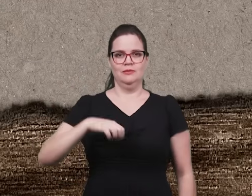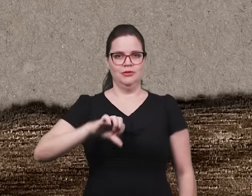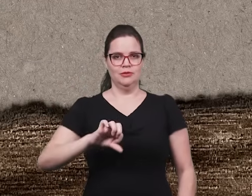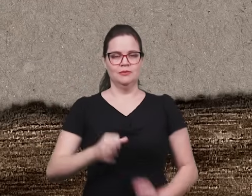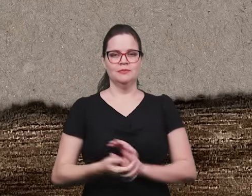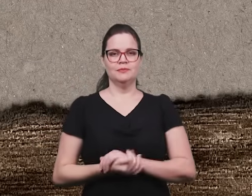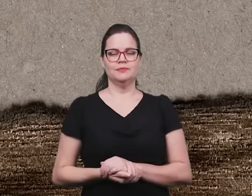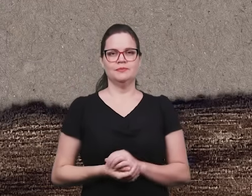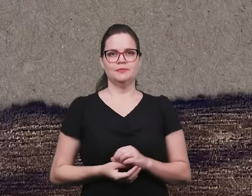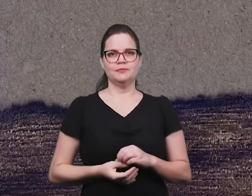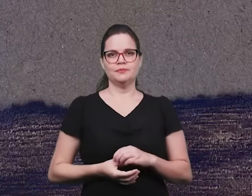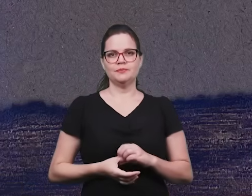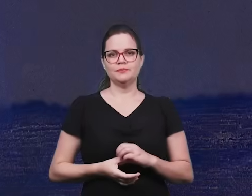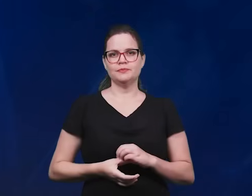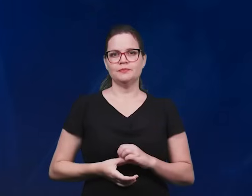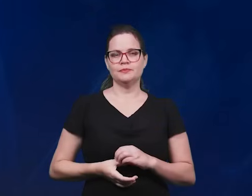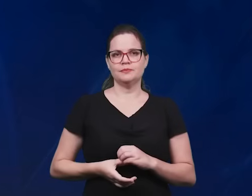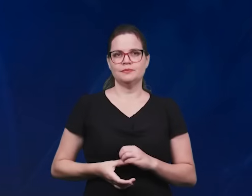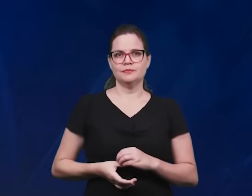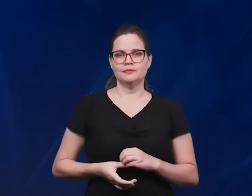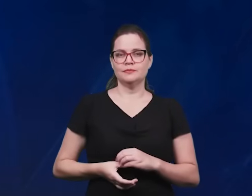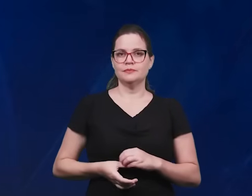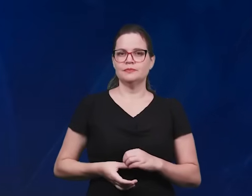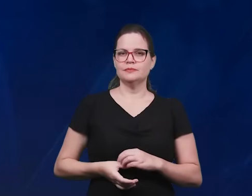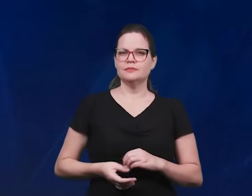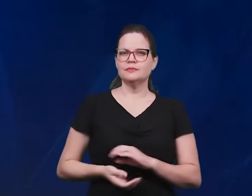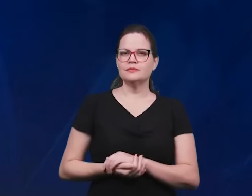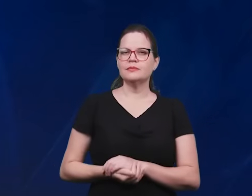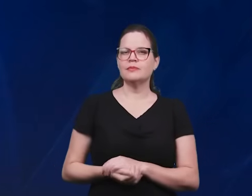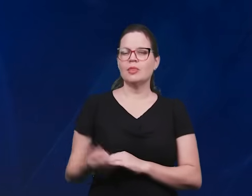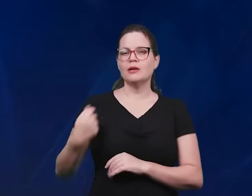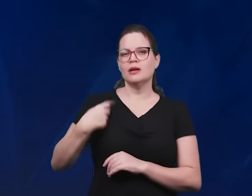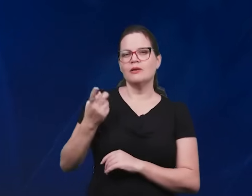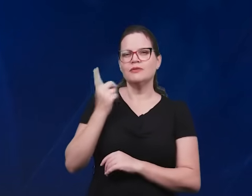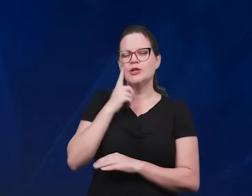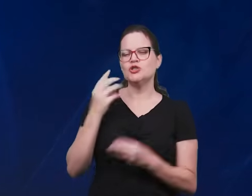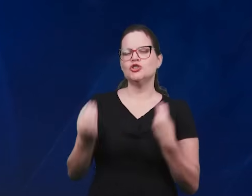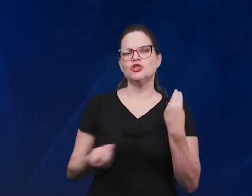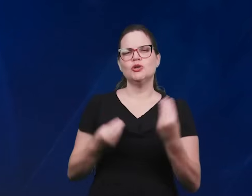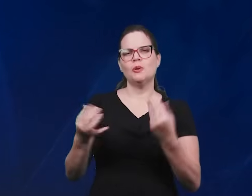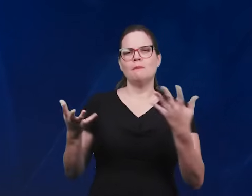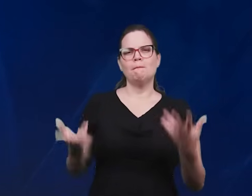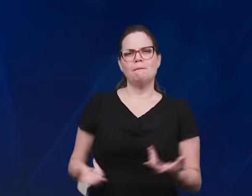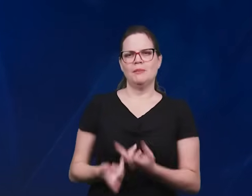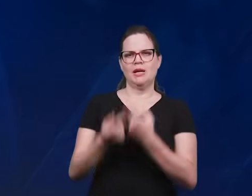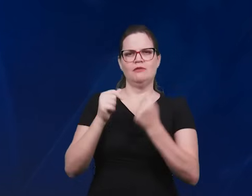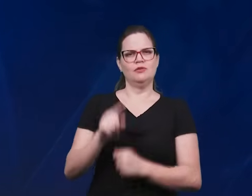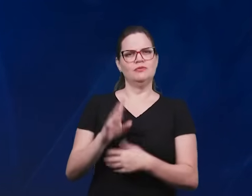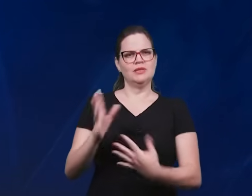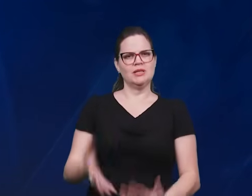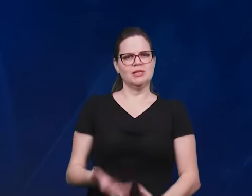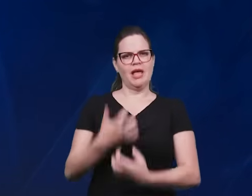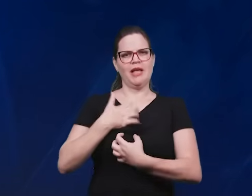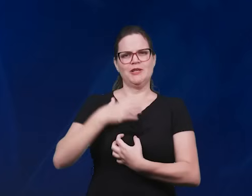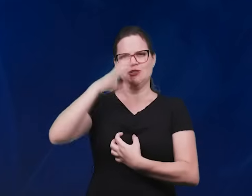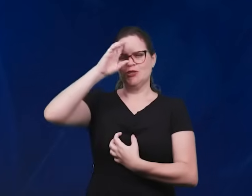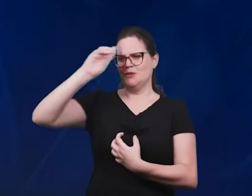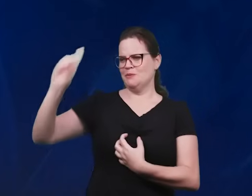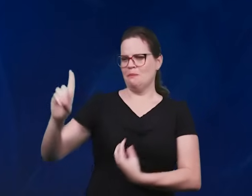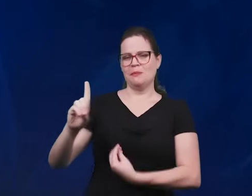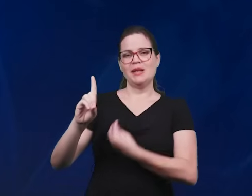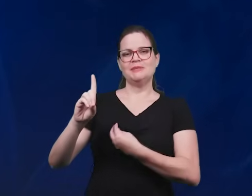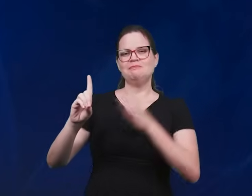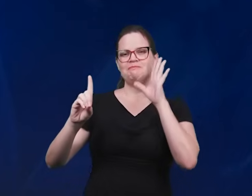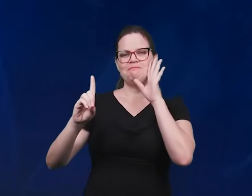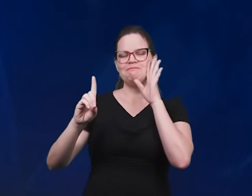29. Agora, verá como é maravilhoso sentir a presença de Deus em sua vida e saber